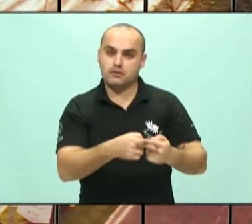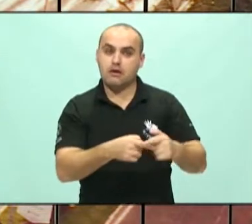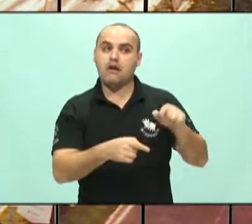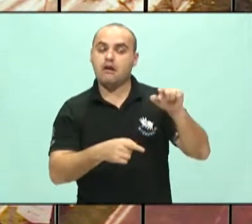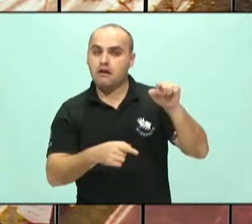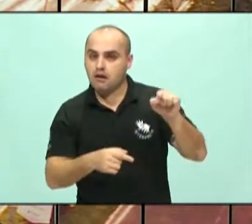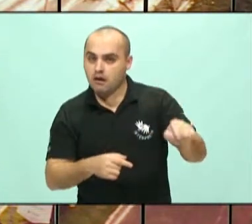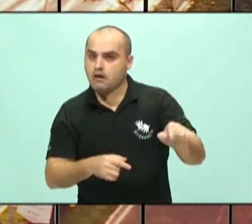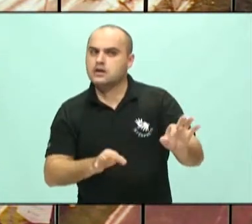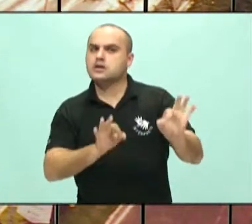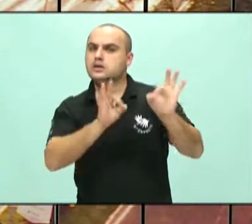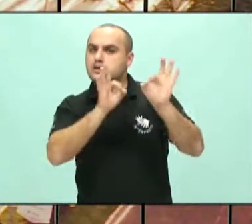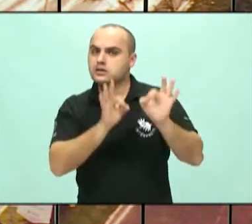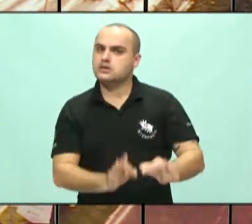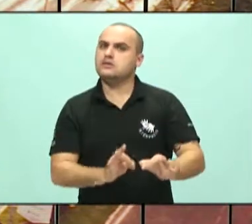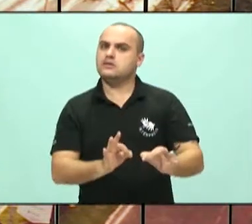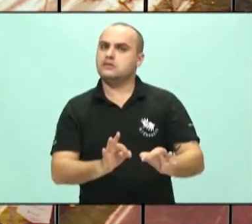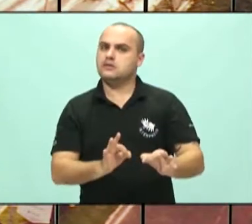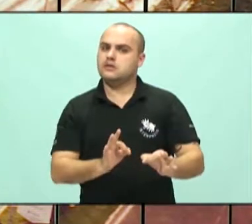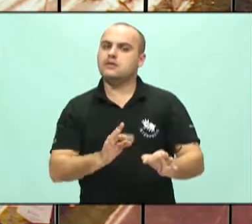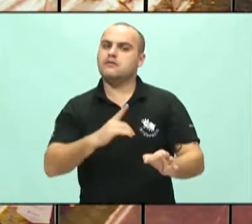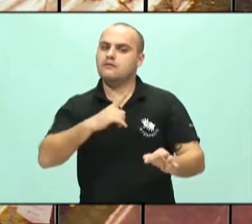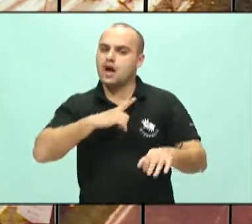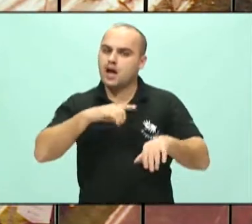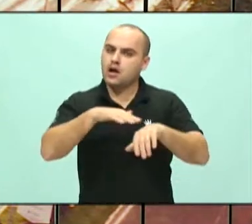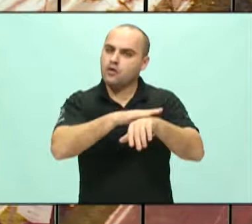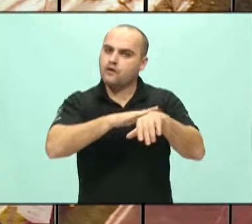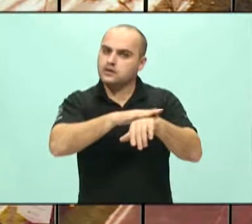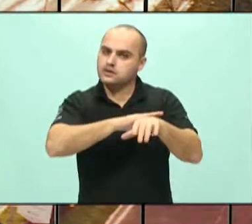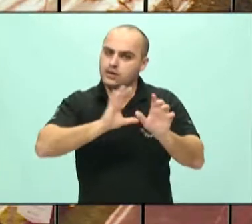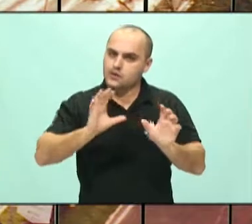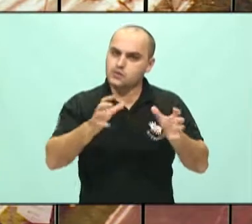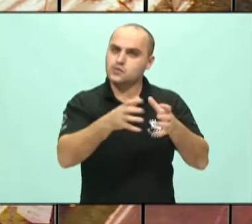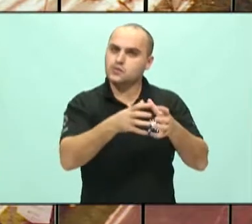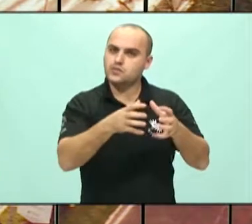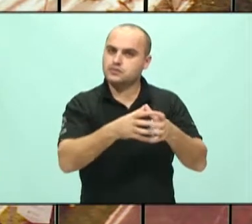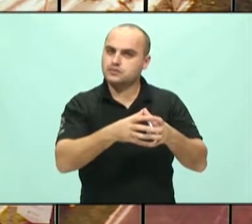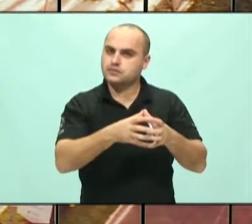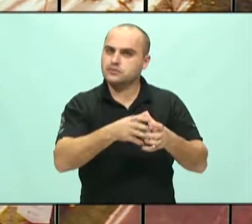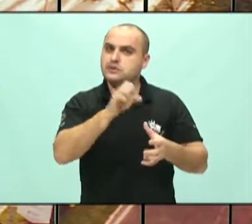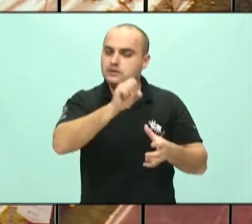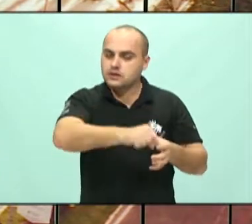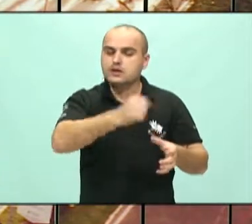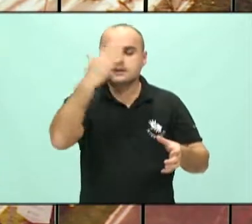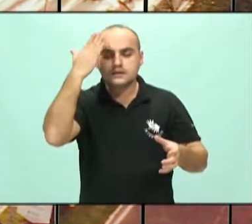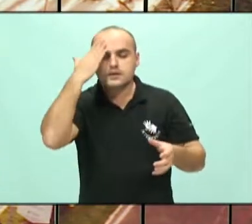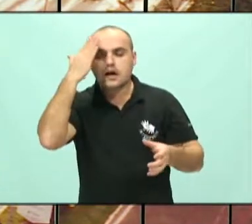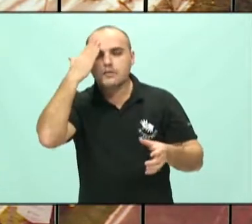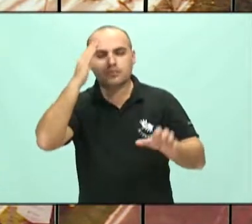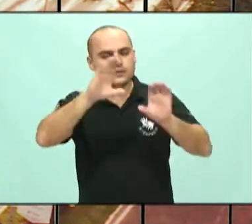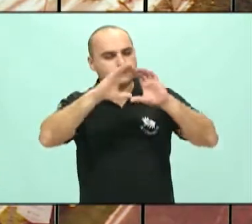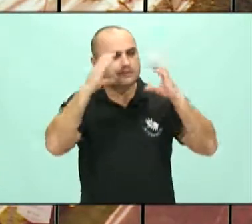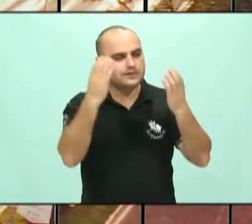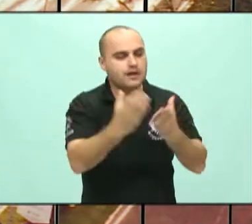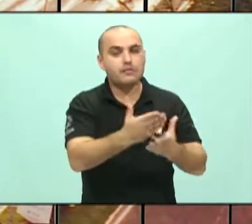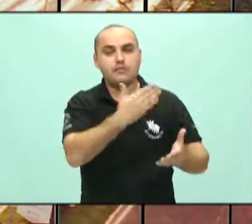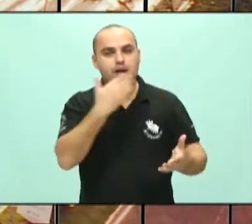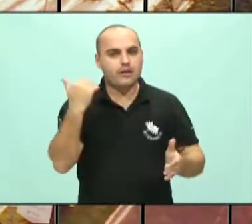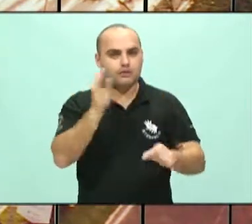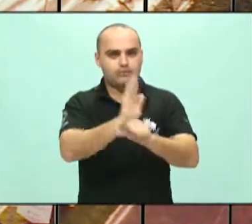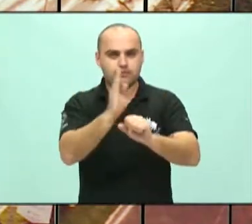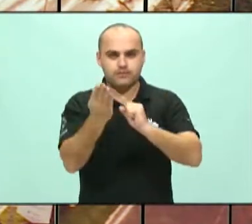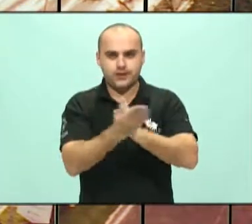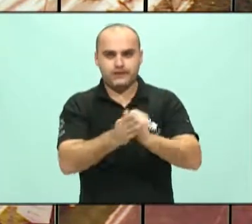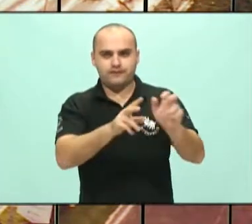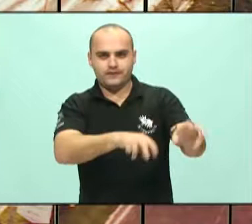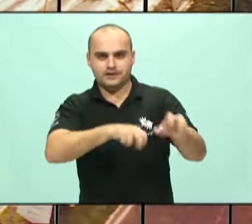com certeza, haverá de conversar com a coletividade que sabe o que é melhor para o bairro Fazenda e o que é